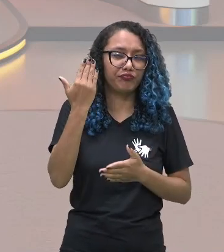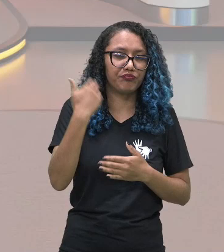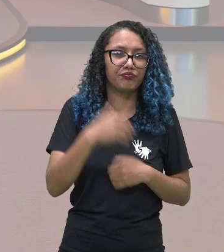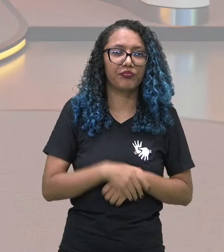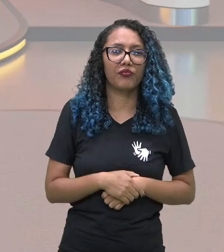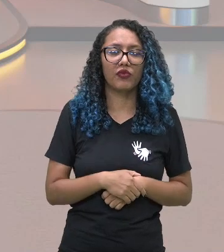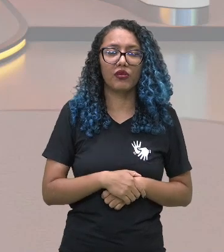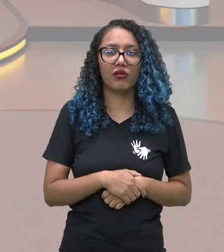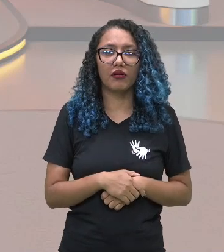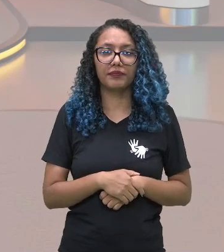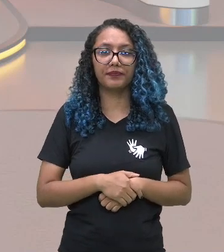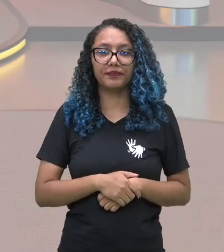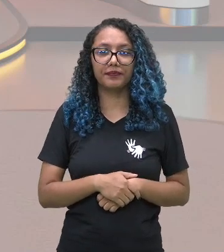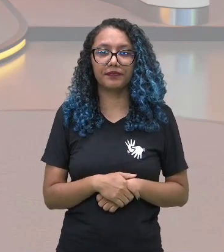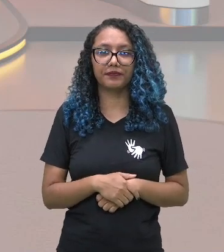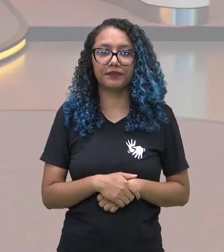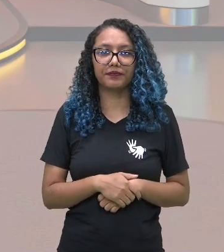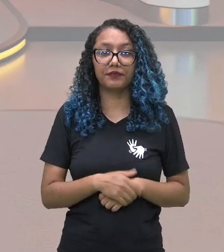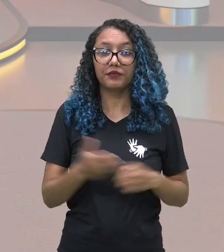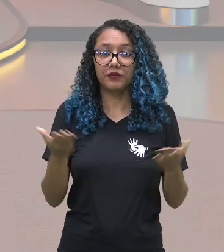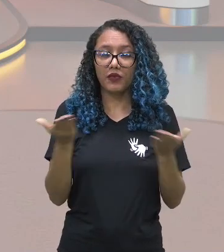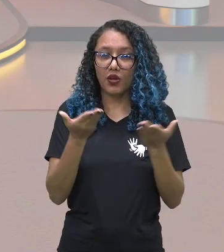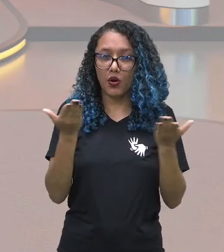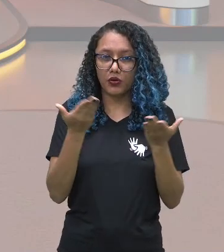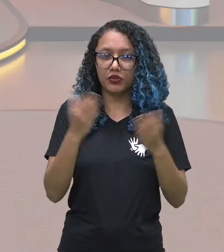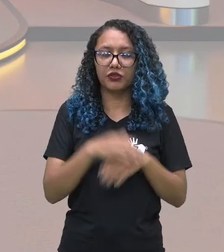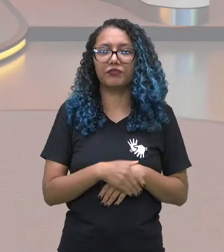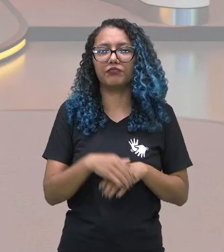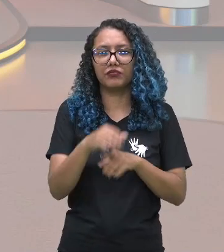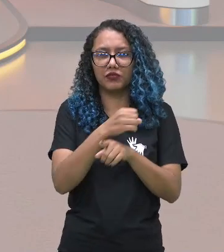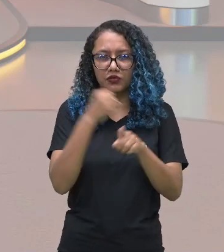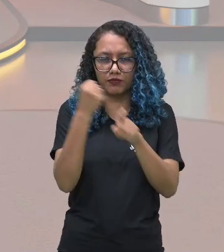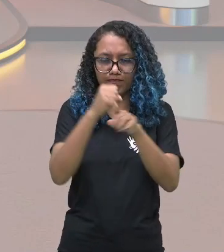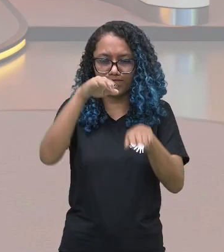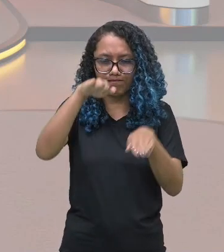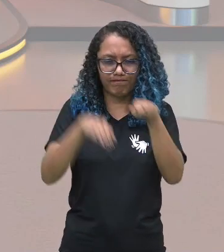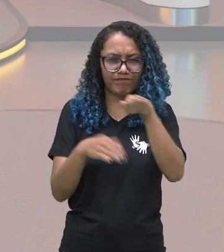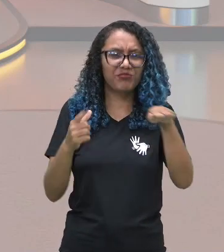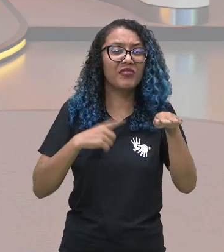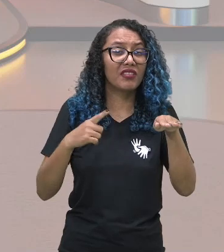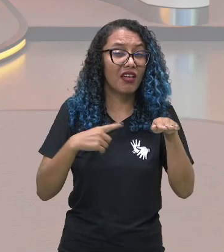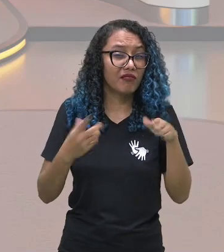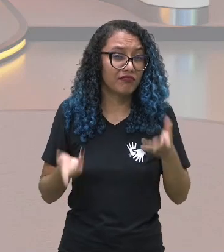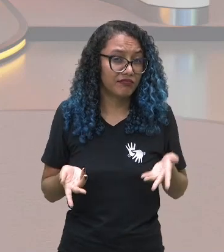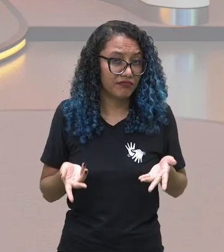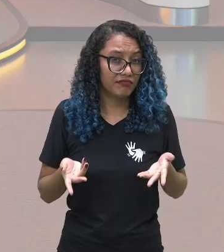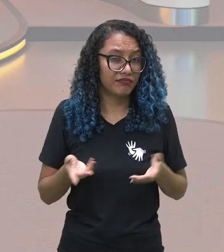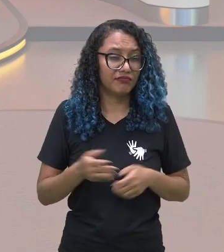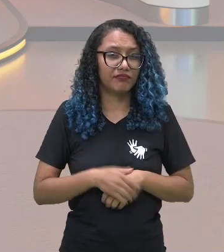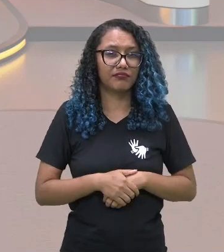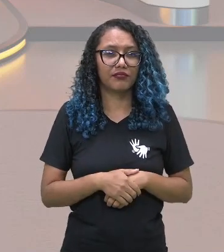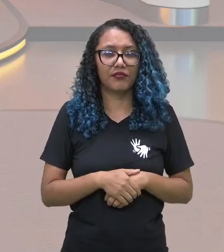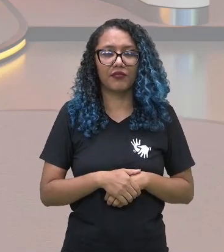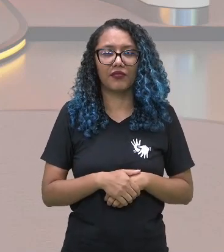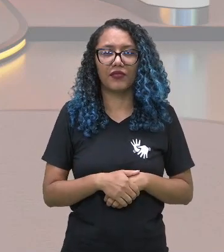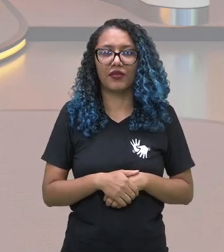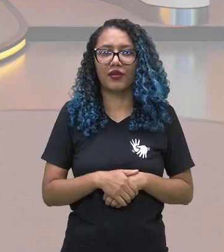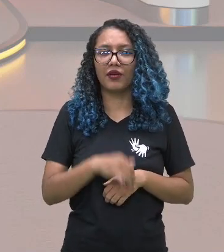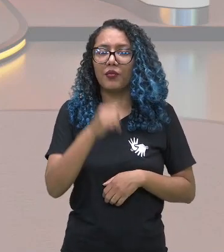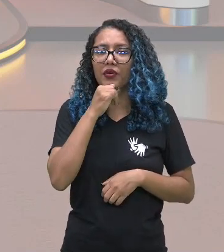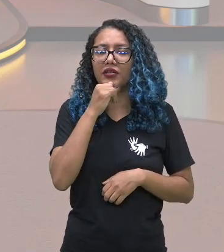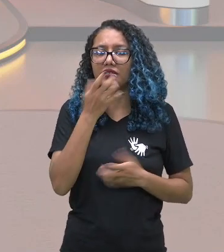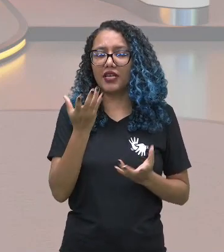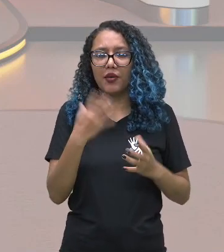existe muita desigualdade social, uma diferença entre muitos que não